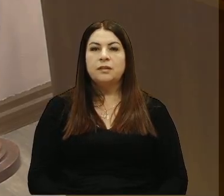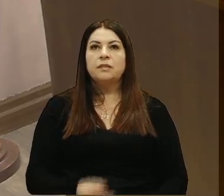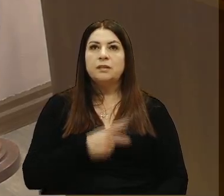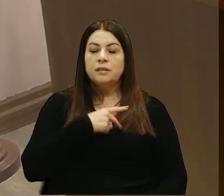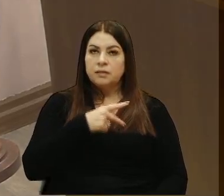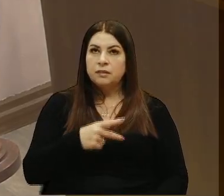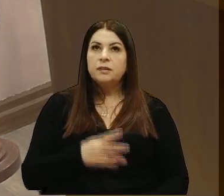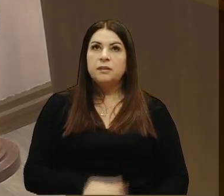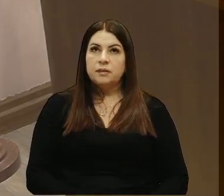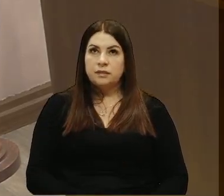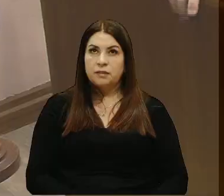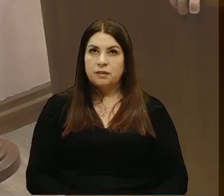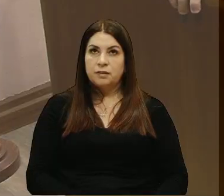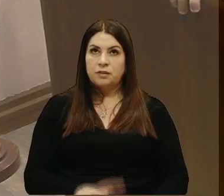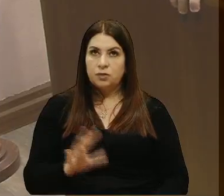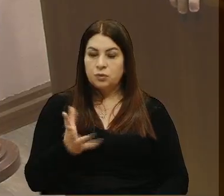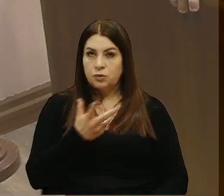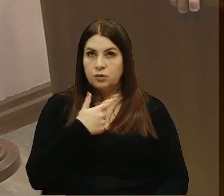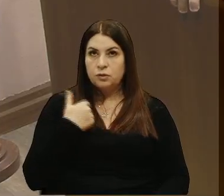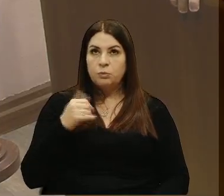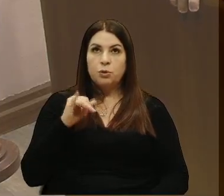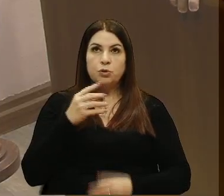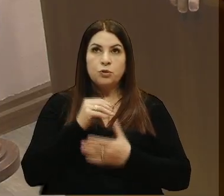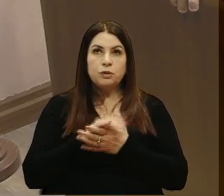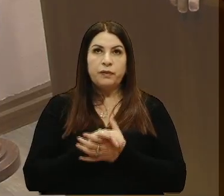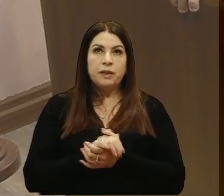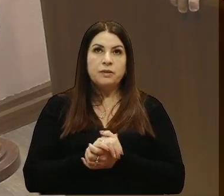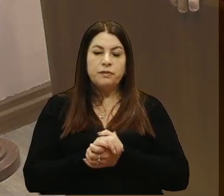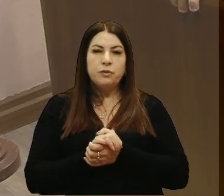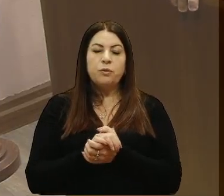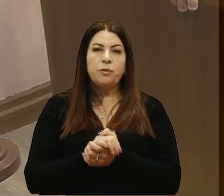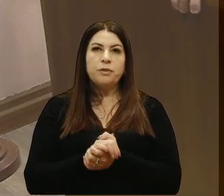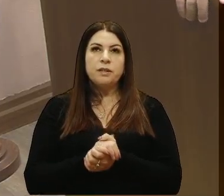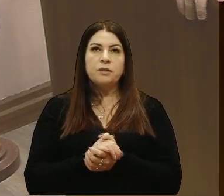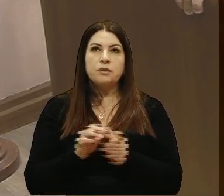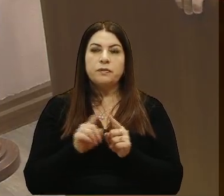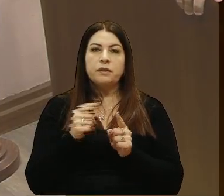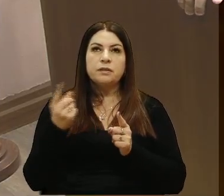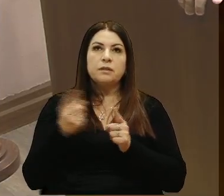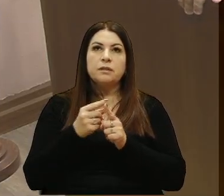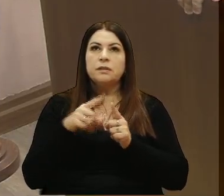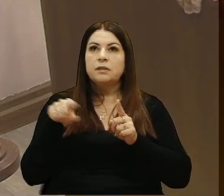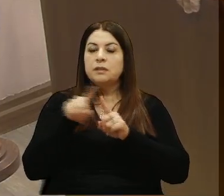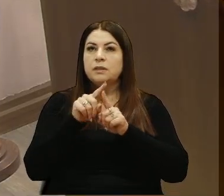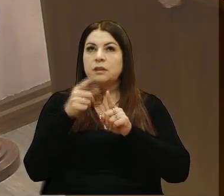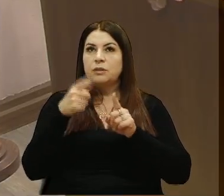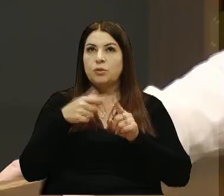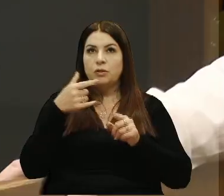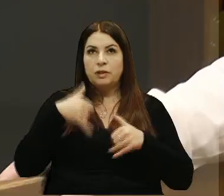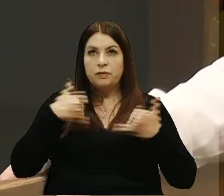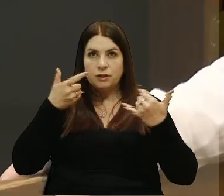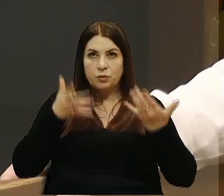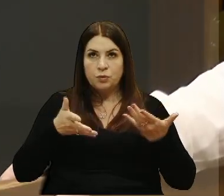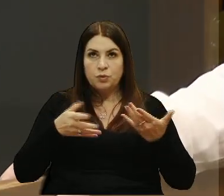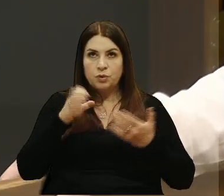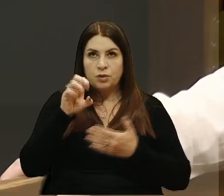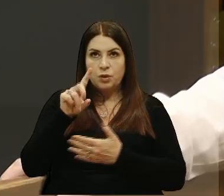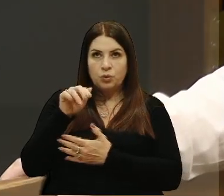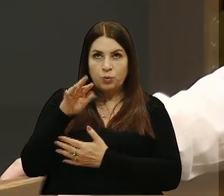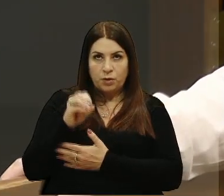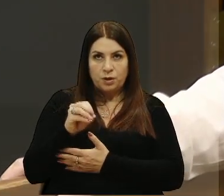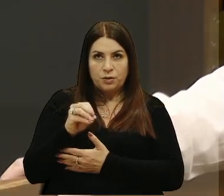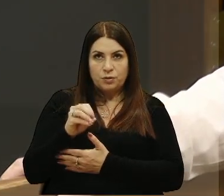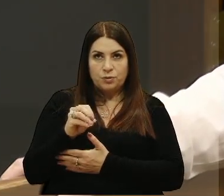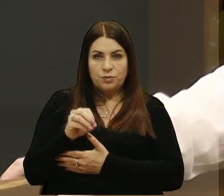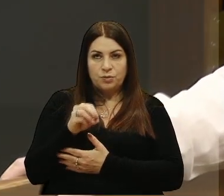Presidente, meus cumprimentos ao senhor. Não tive a oportunidade de falar nessa sessão legislativa. Eu queria cumprimentar um grande amigo meu que está de aniversário hoje, Eduardo